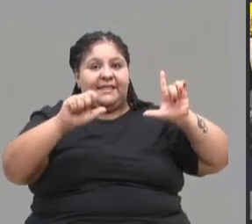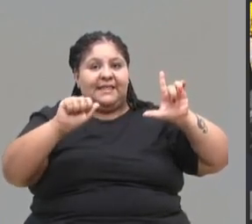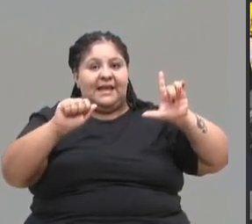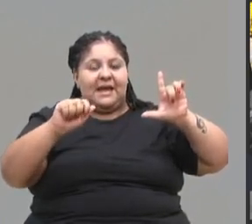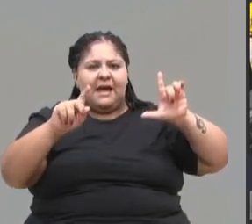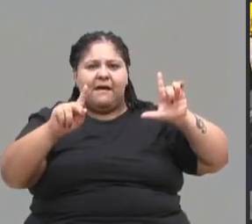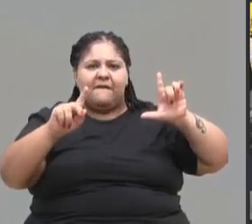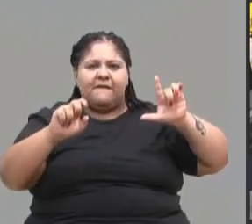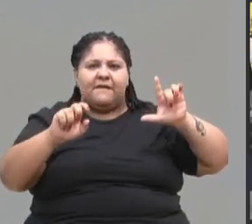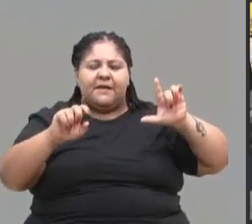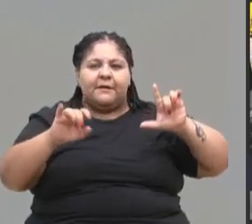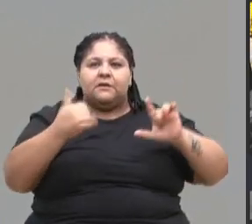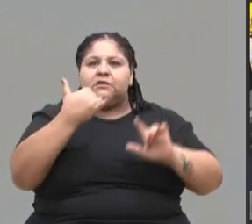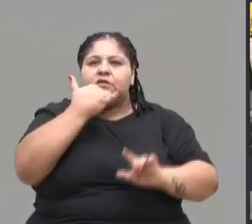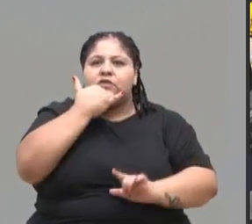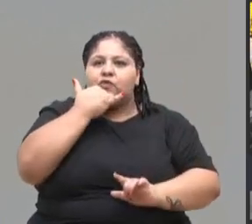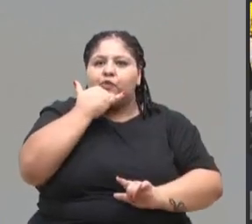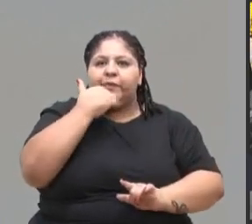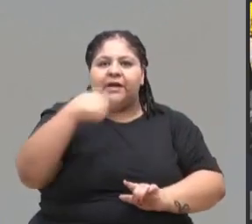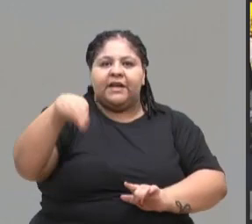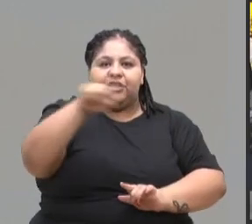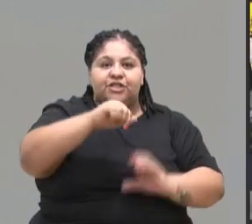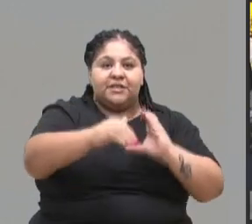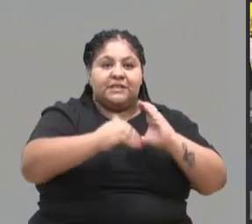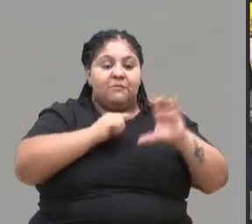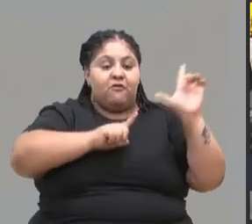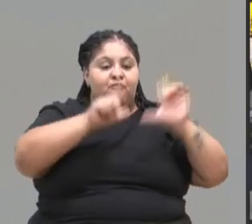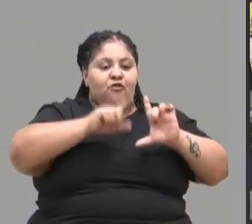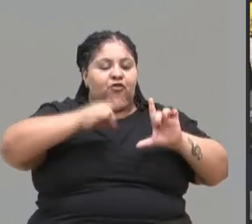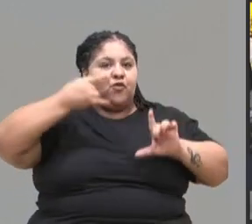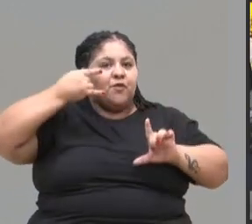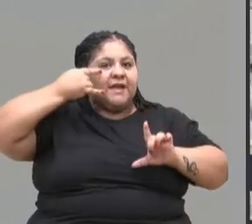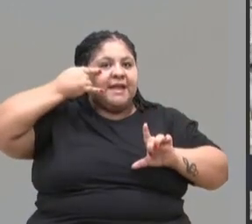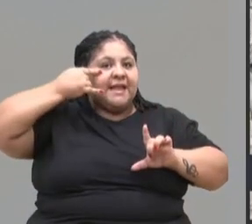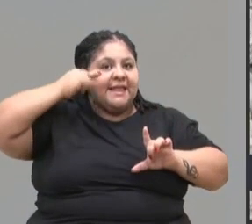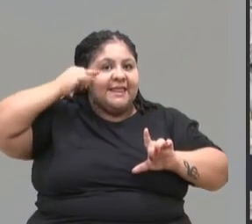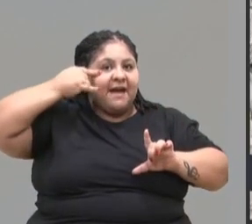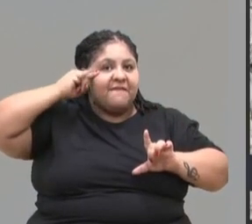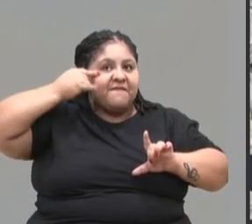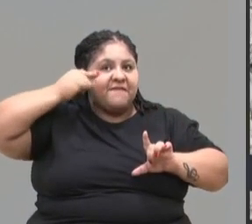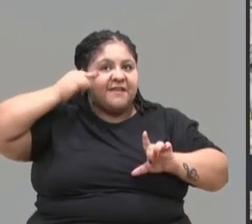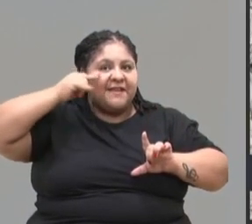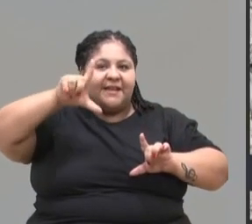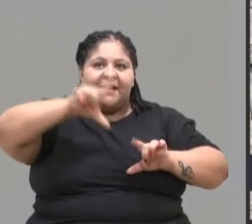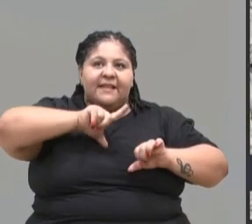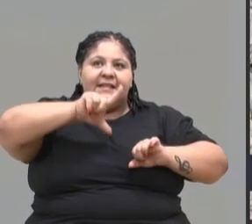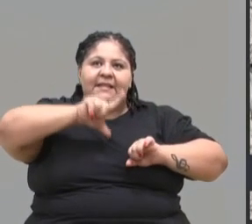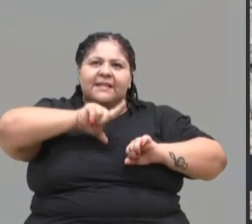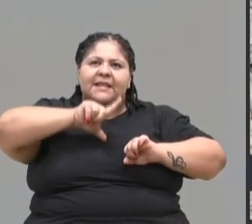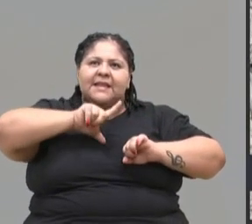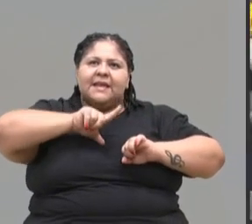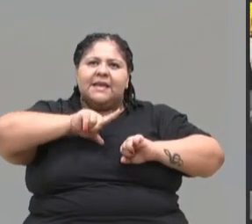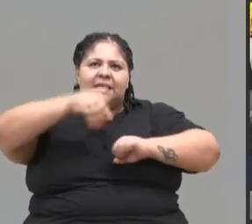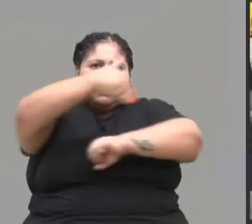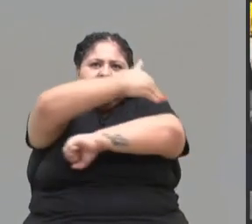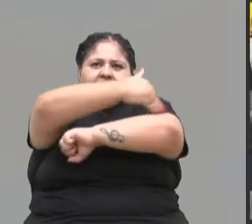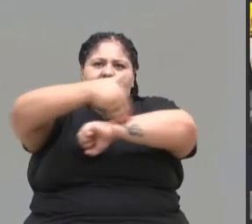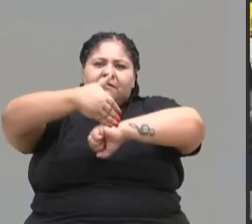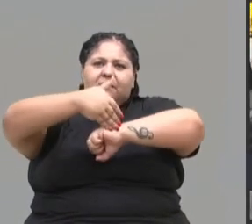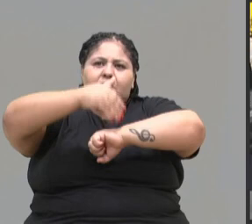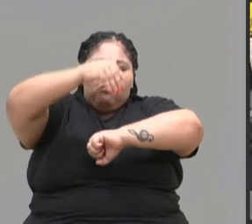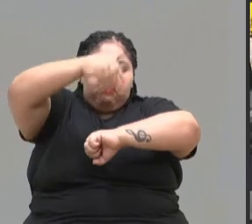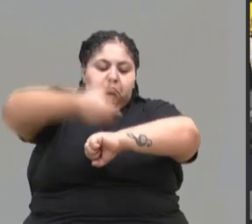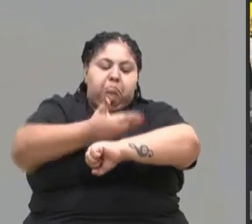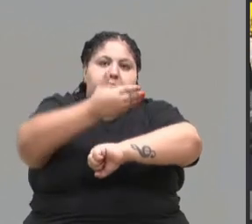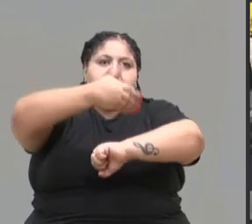essa situação, e não sei se tem numa outra, de uma calçada, um buraco na avenida, na rua